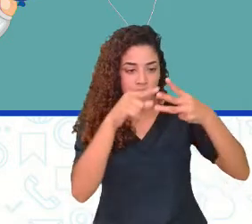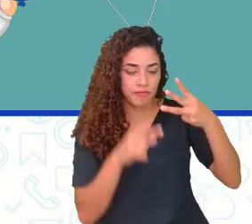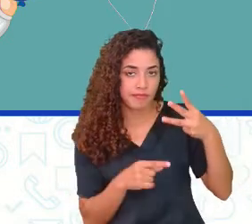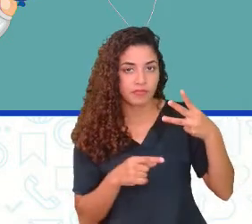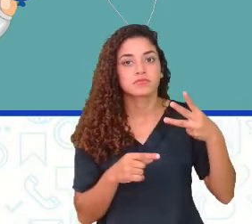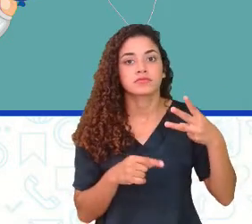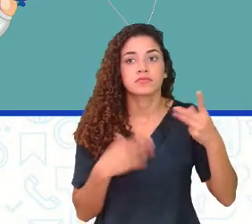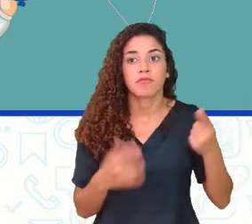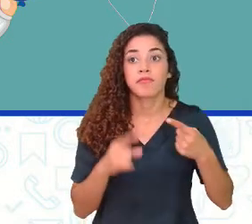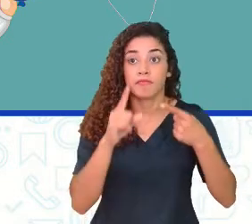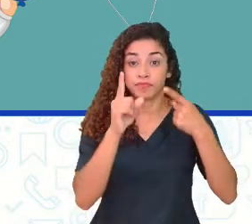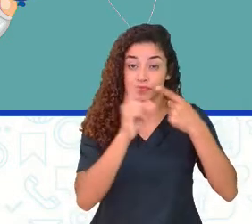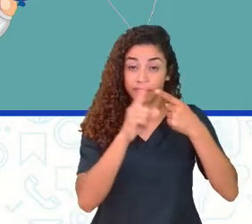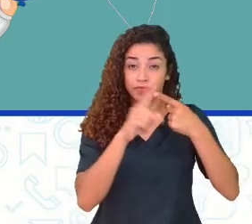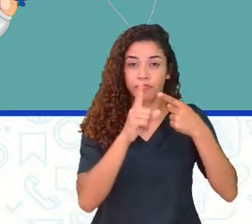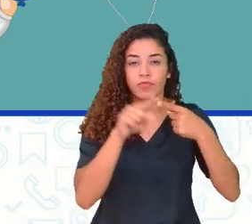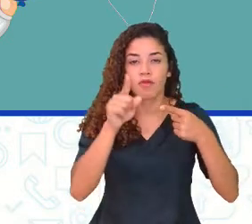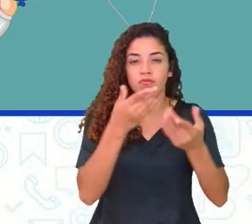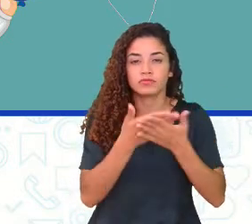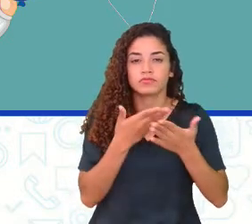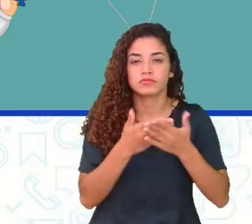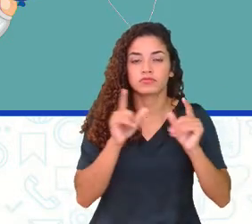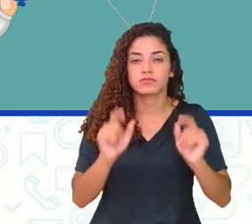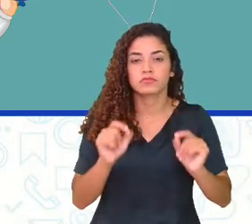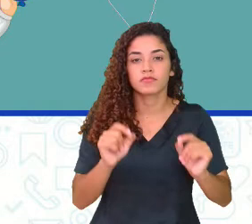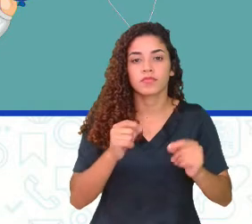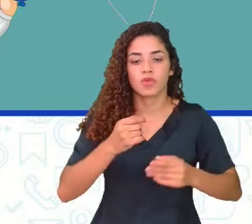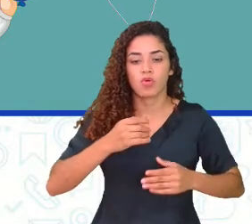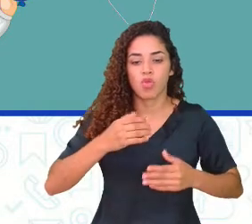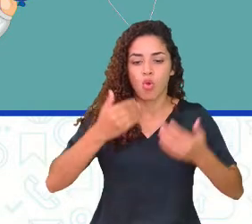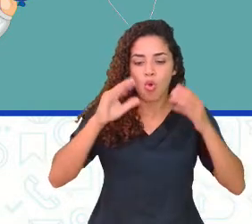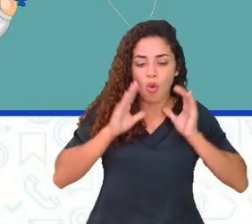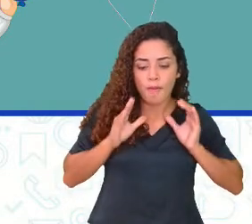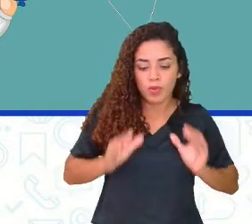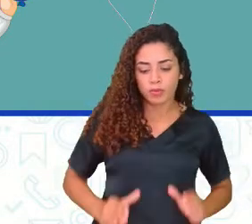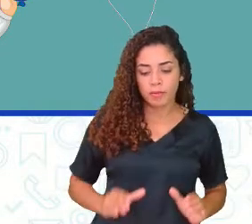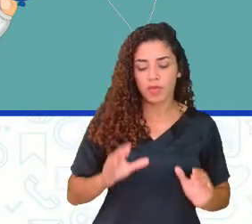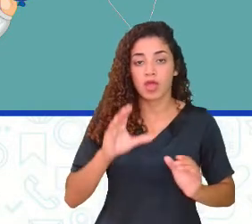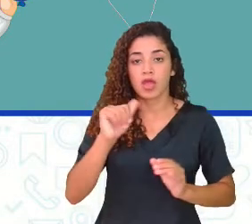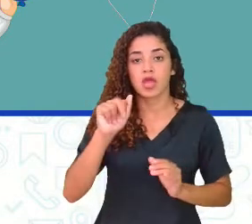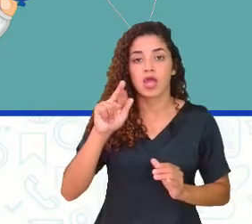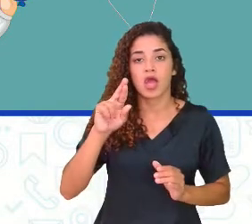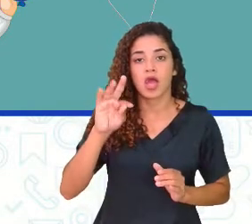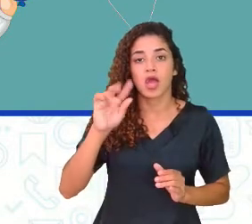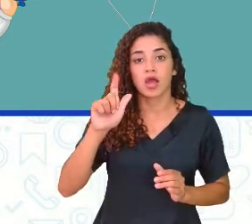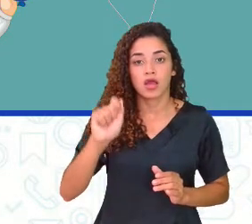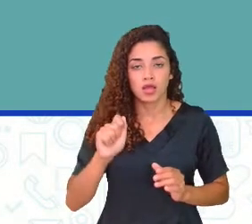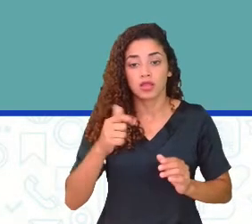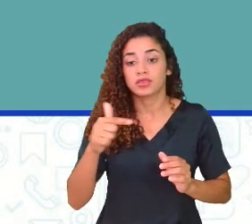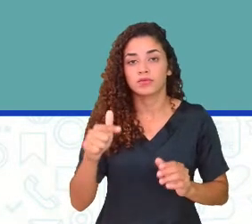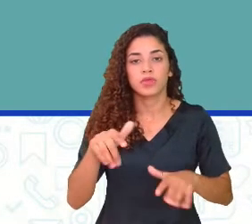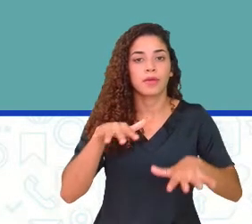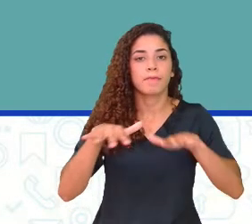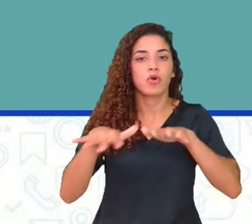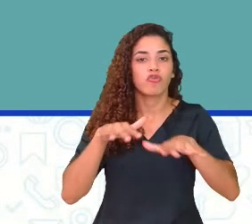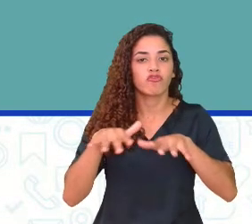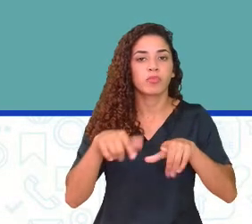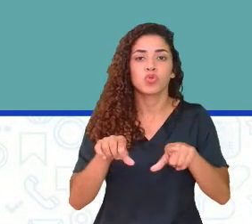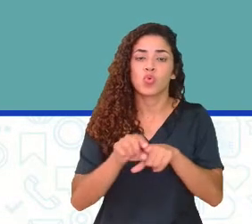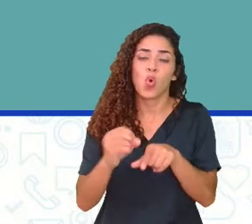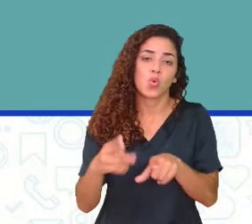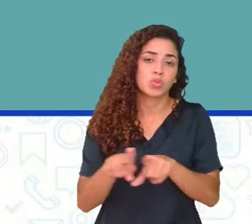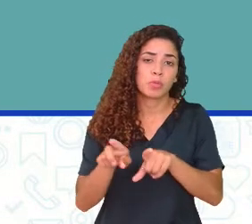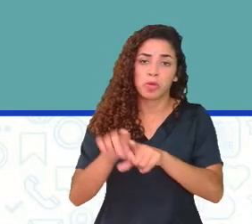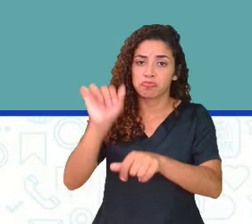Então, a eletrostática, ela vai estudar o comportamento de cargas elétricas sem movimento ou que esteja